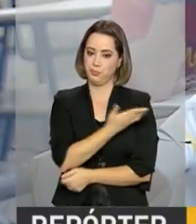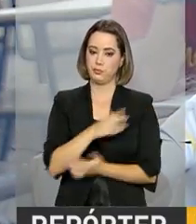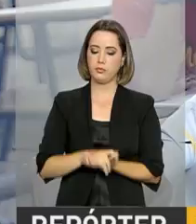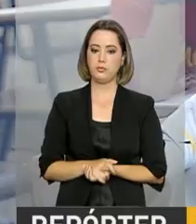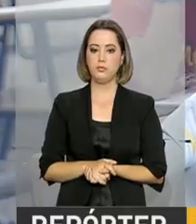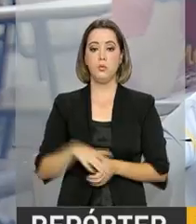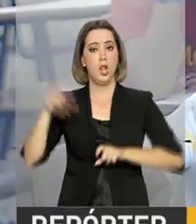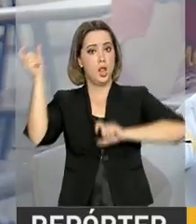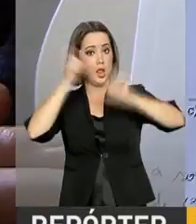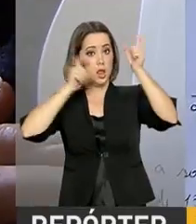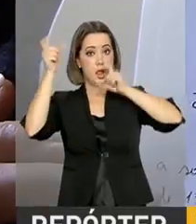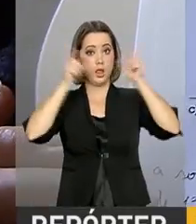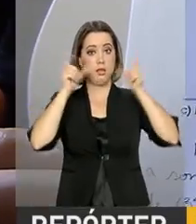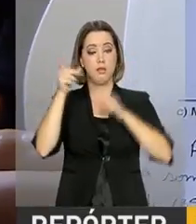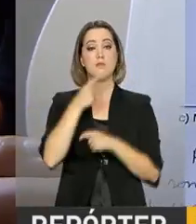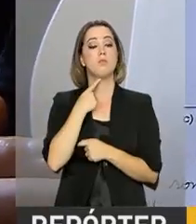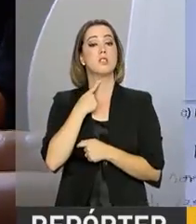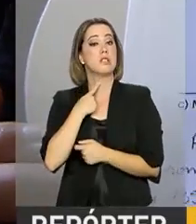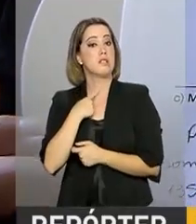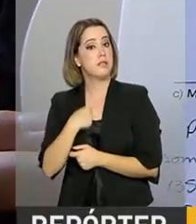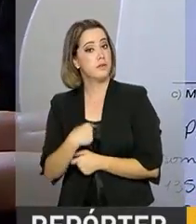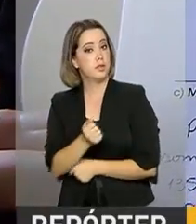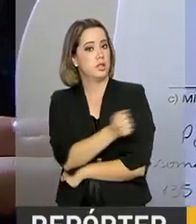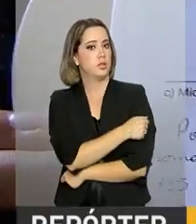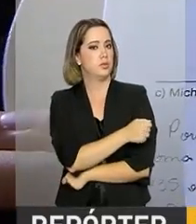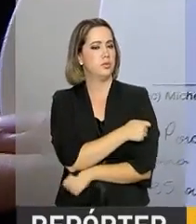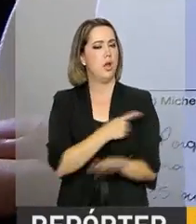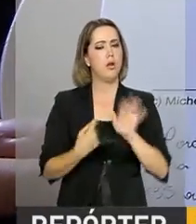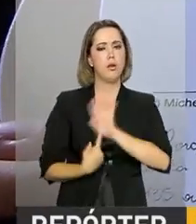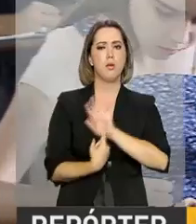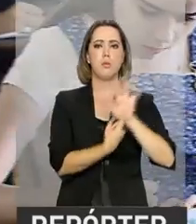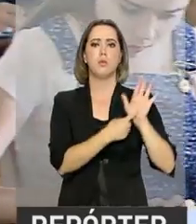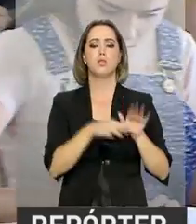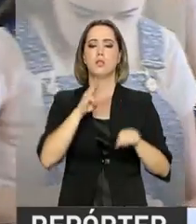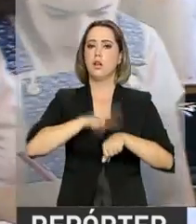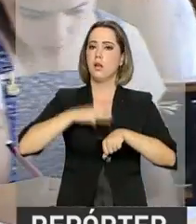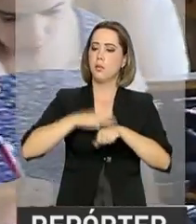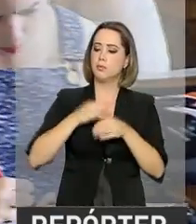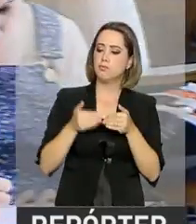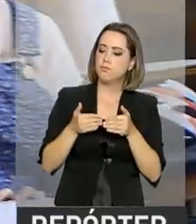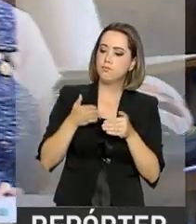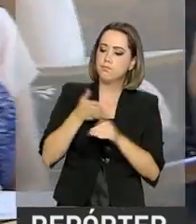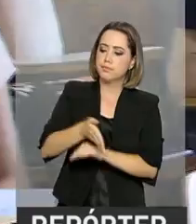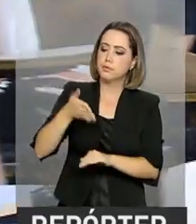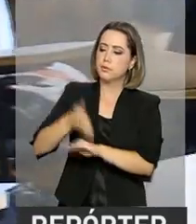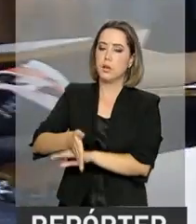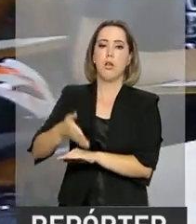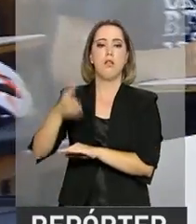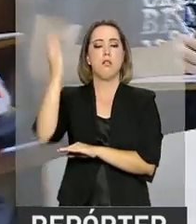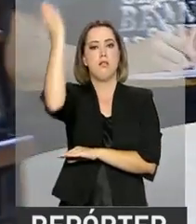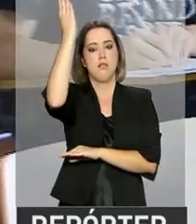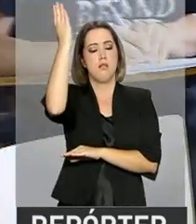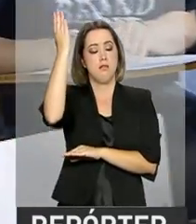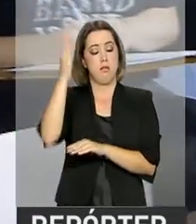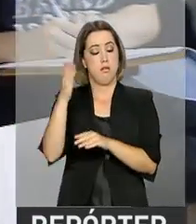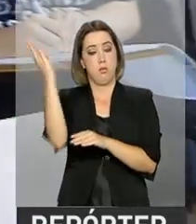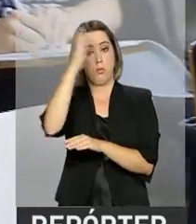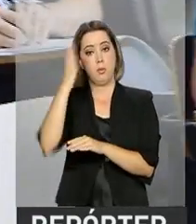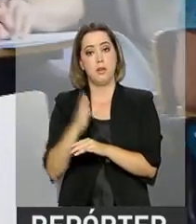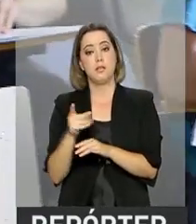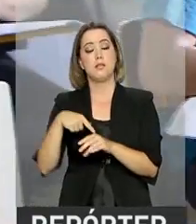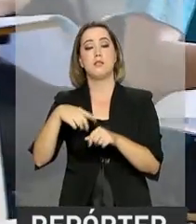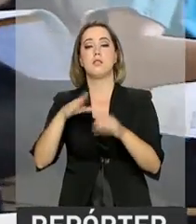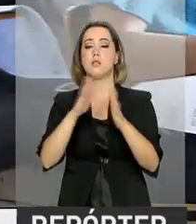do aluno e mostrar que a matemática ultrapassa os limites da escola Esse é o objetivo da Olimpíada de